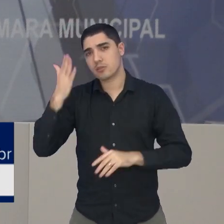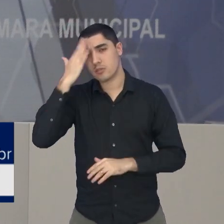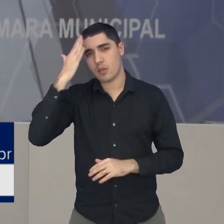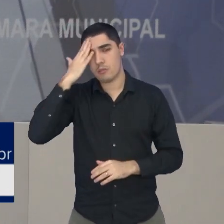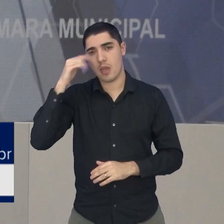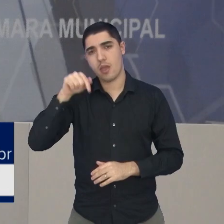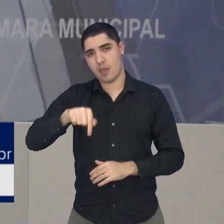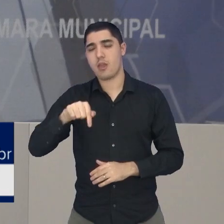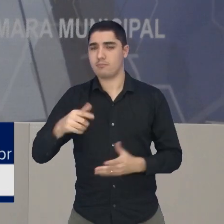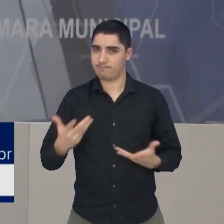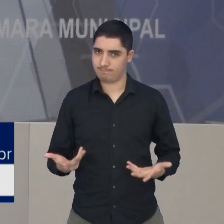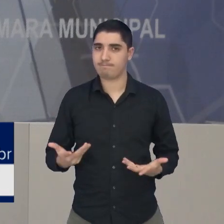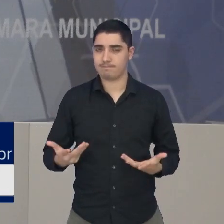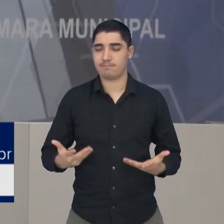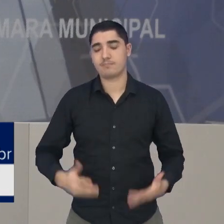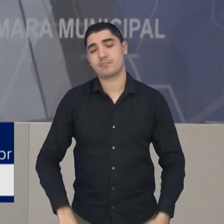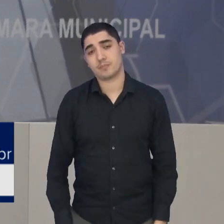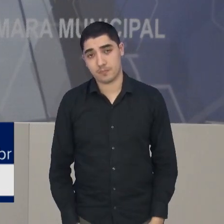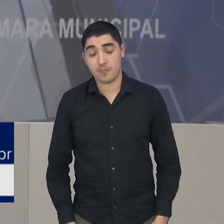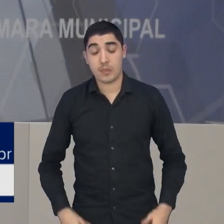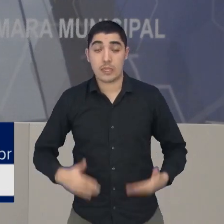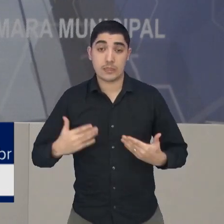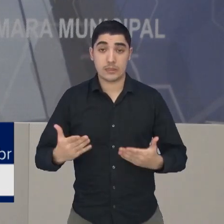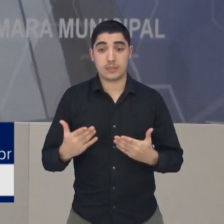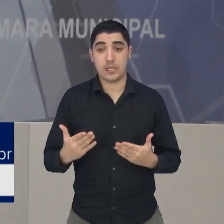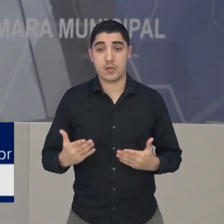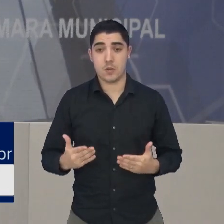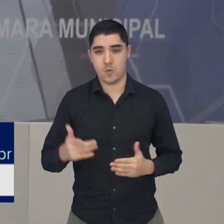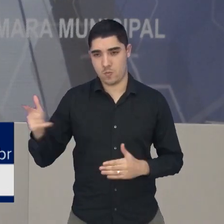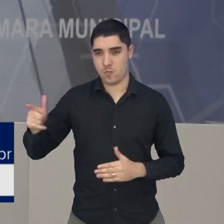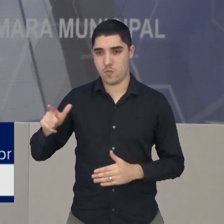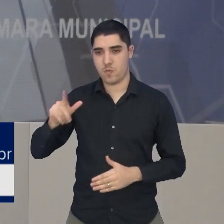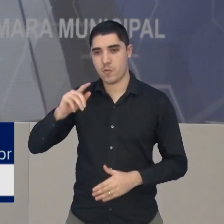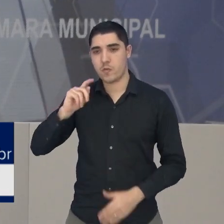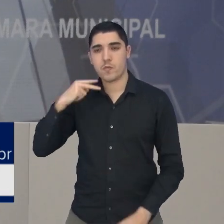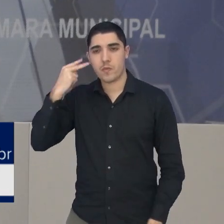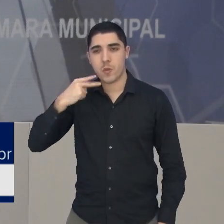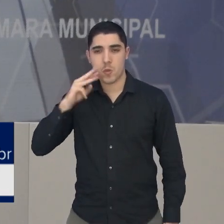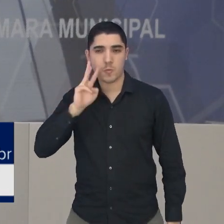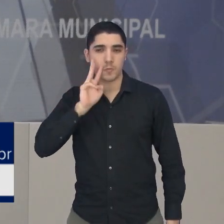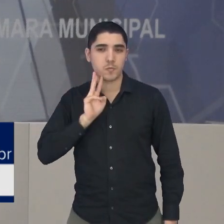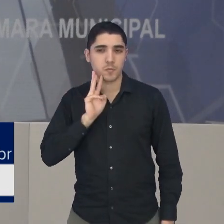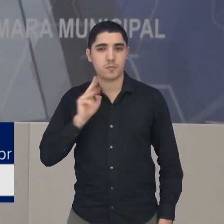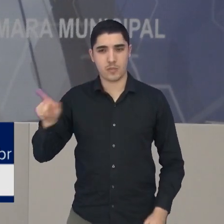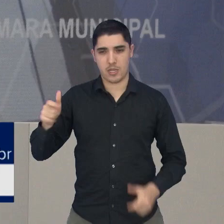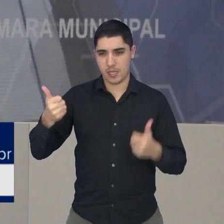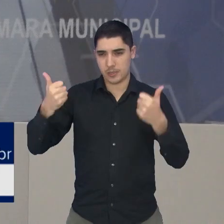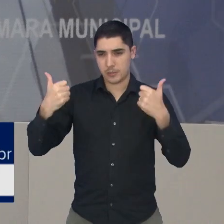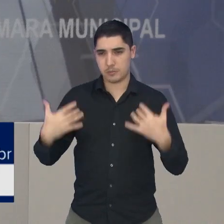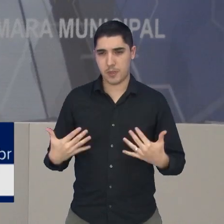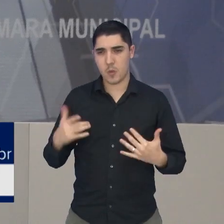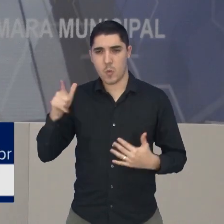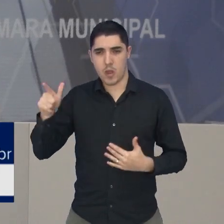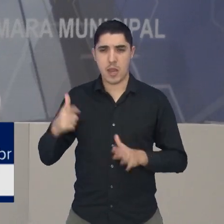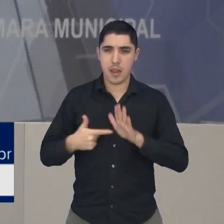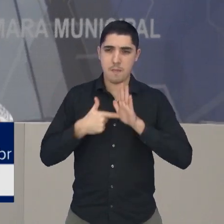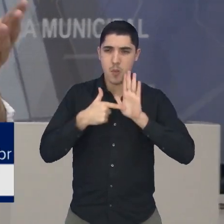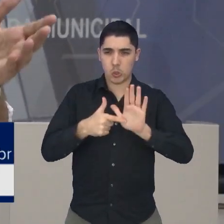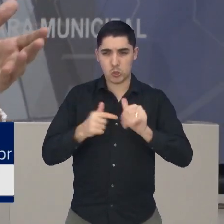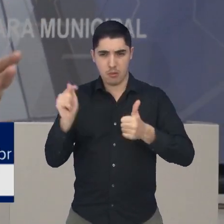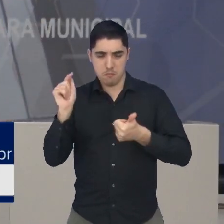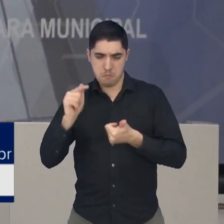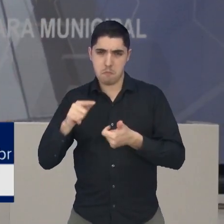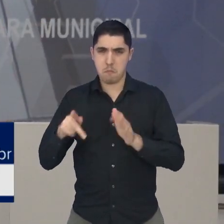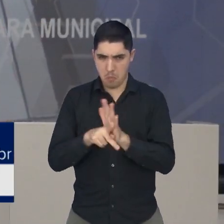esta sociedade. E quando o vereador que me antecedeu, o vereador Walter, fala, traz suas preocupações, que